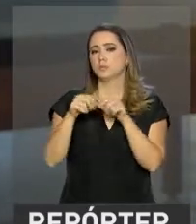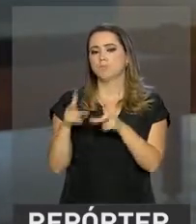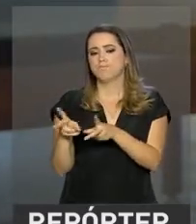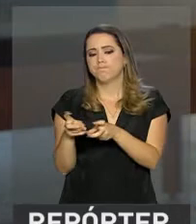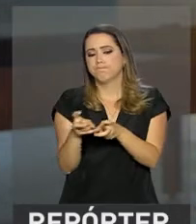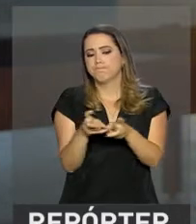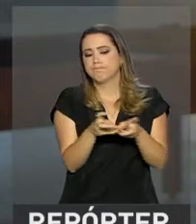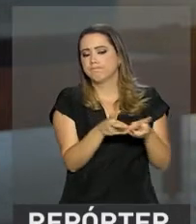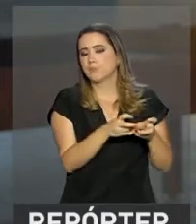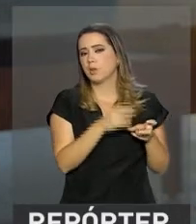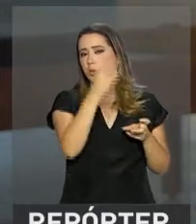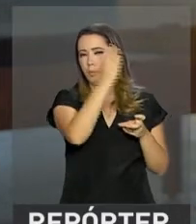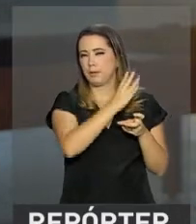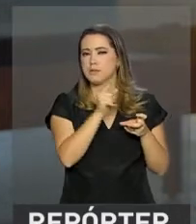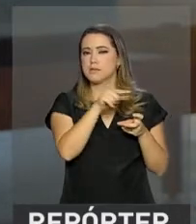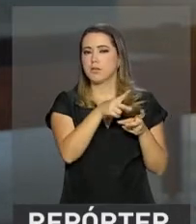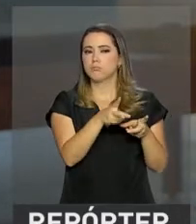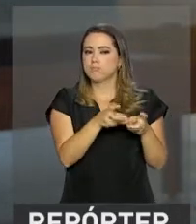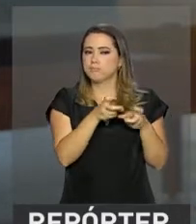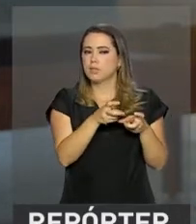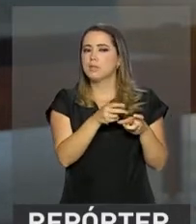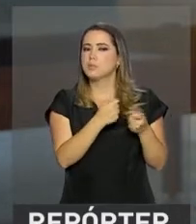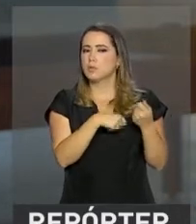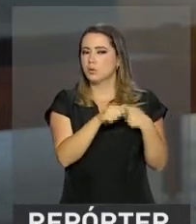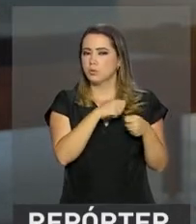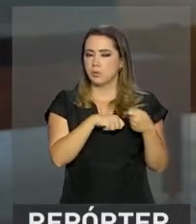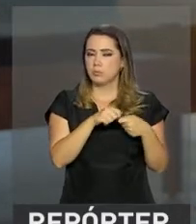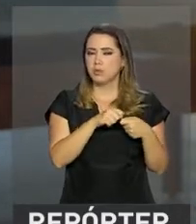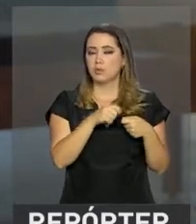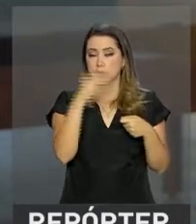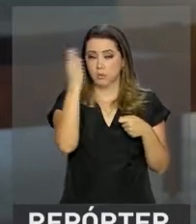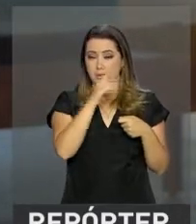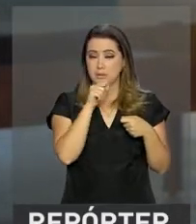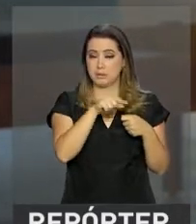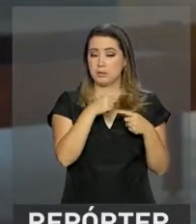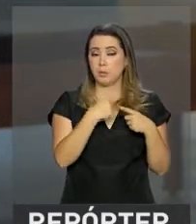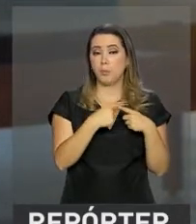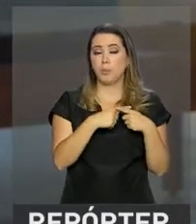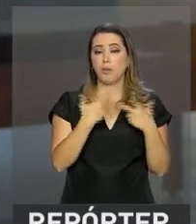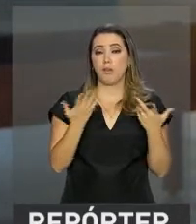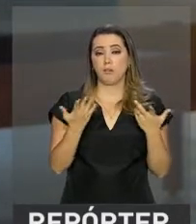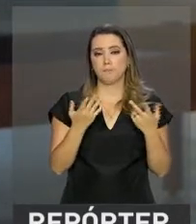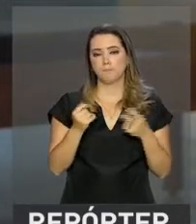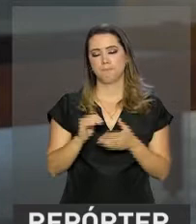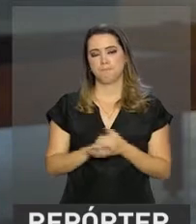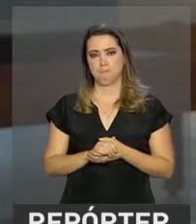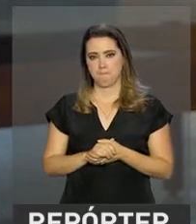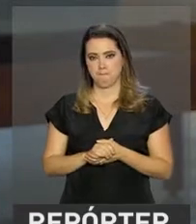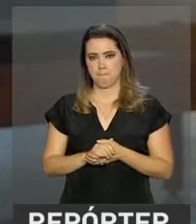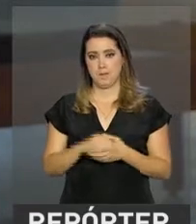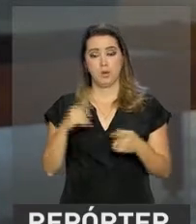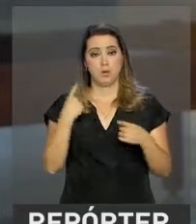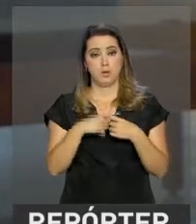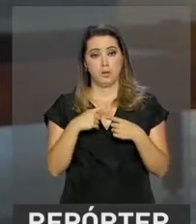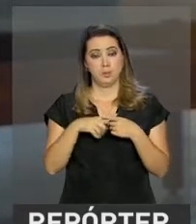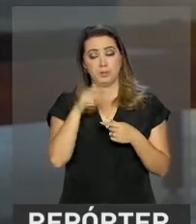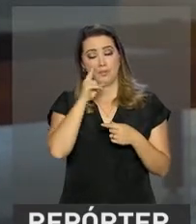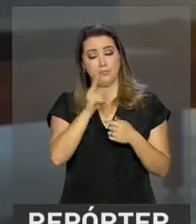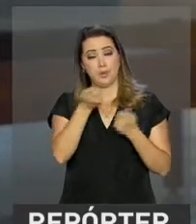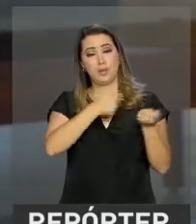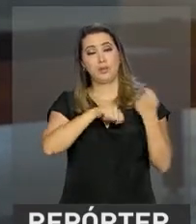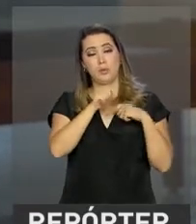da nota brasileira de negativa para neutra, estável, foi os pressupostos